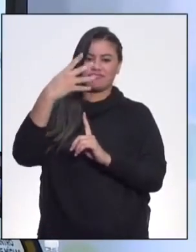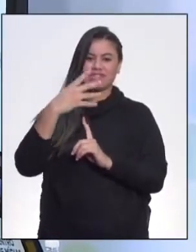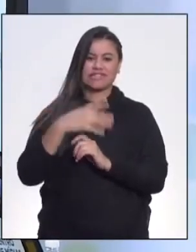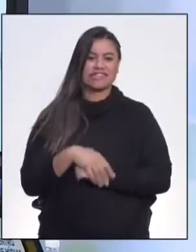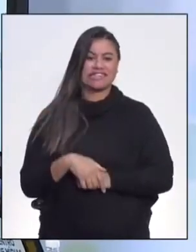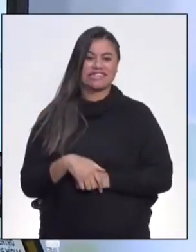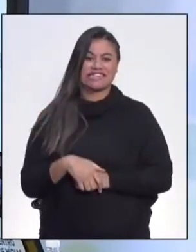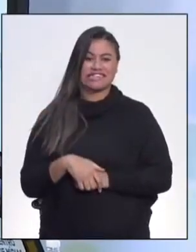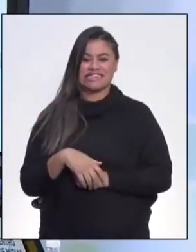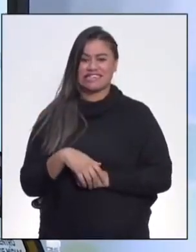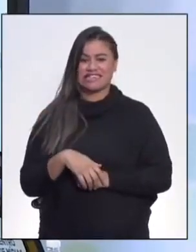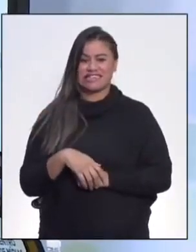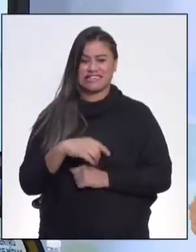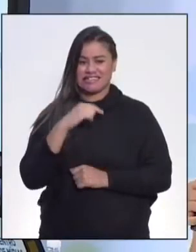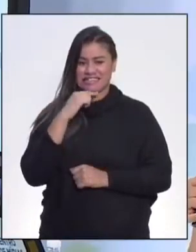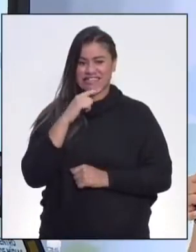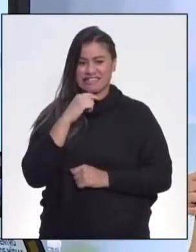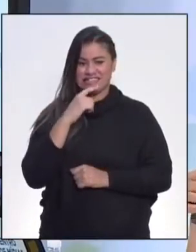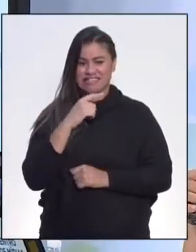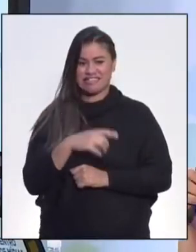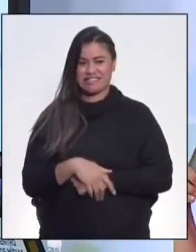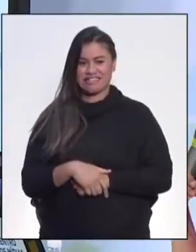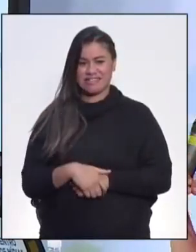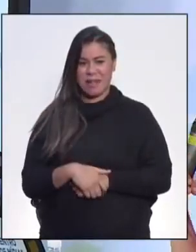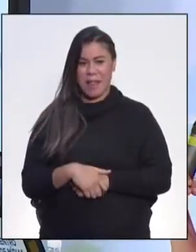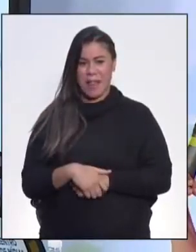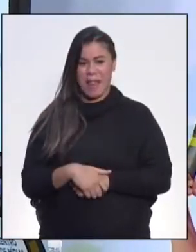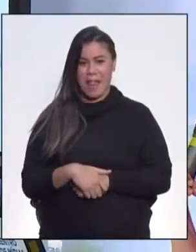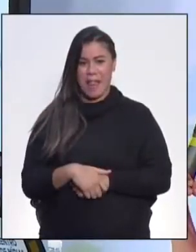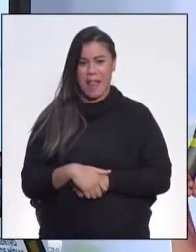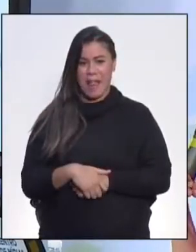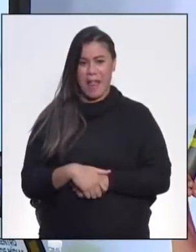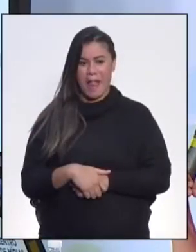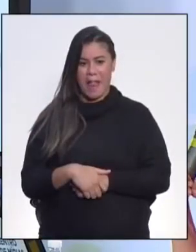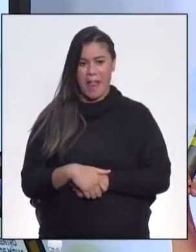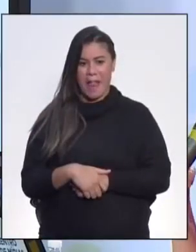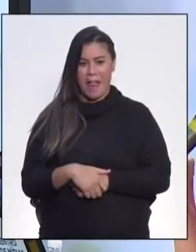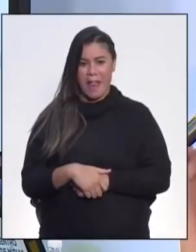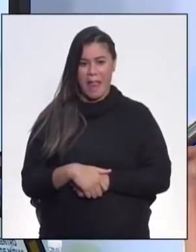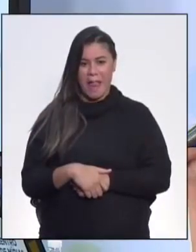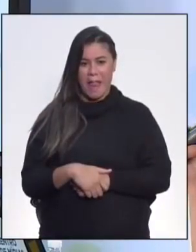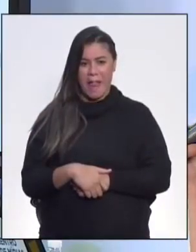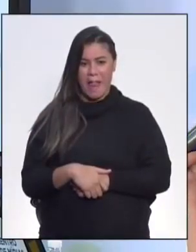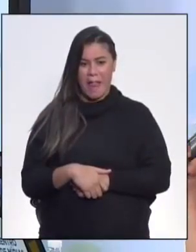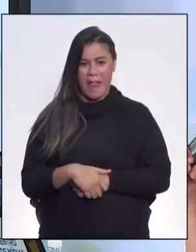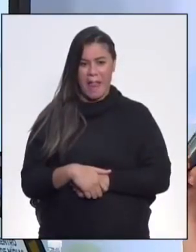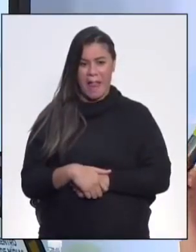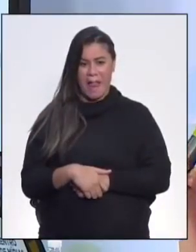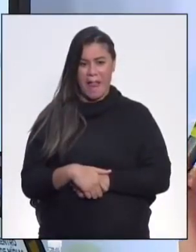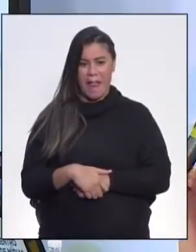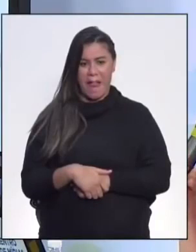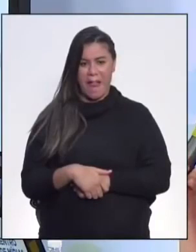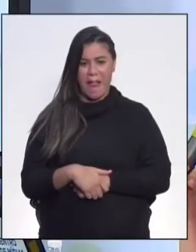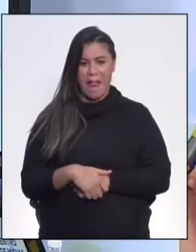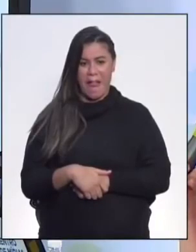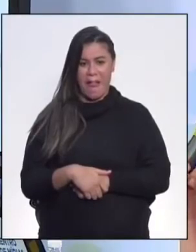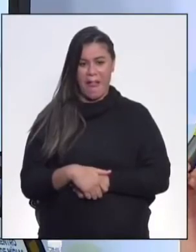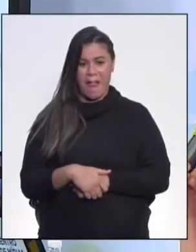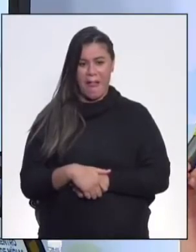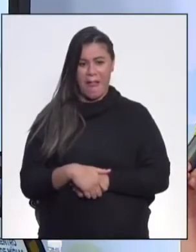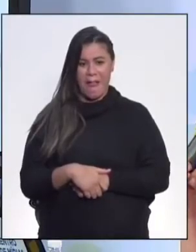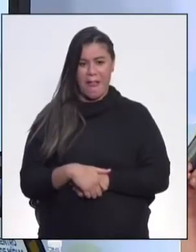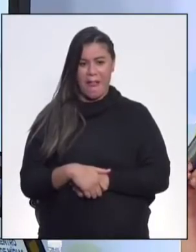caber. 24. Professora, por que você inventou um tão grande? Fazer de 8 em 8, professora Inês? Faz de 8 em 8, que aí vai caber. Que